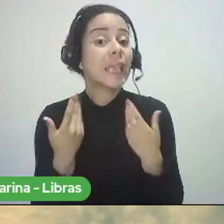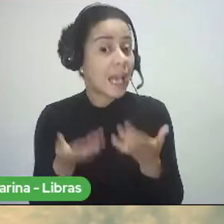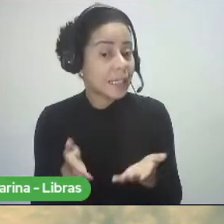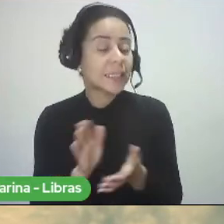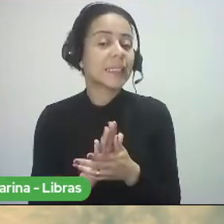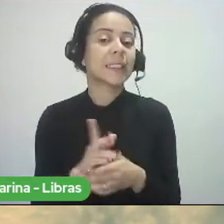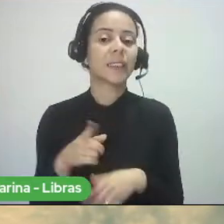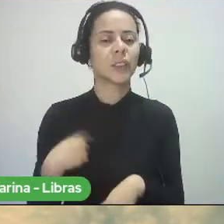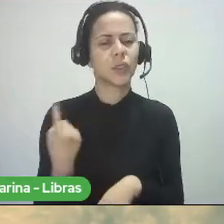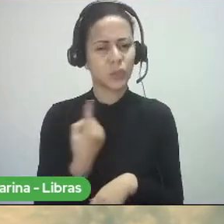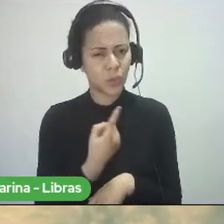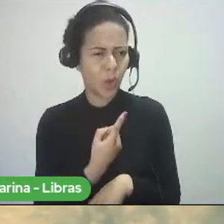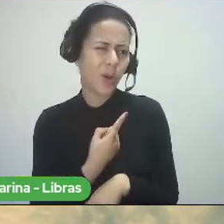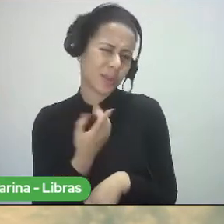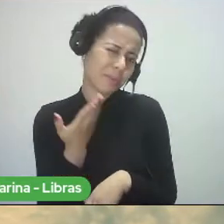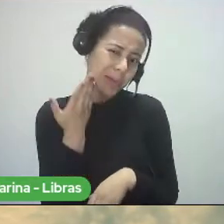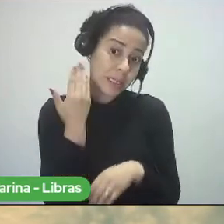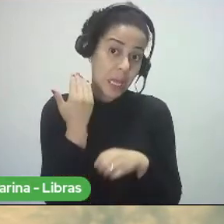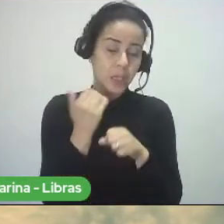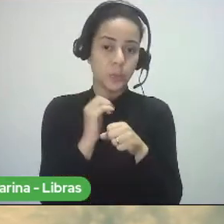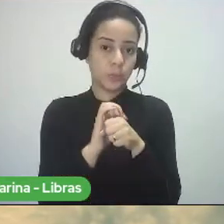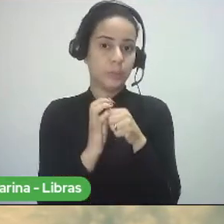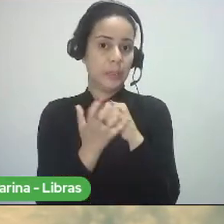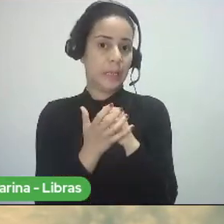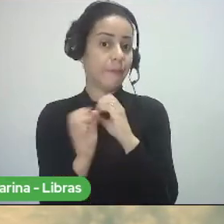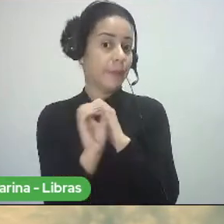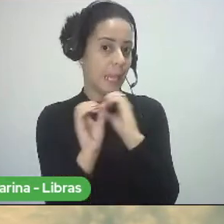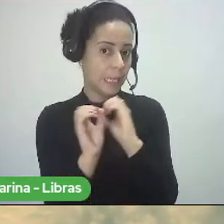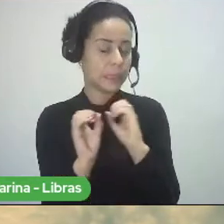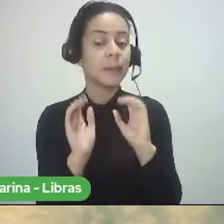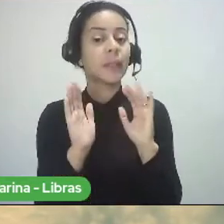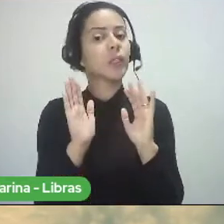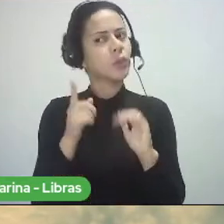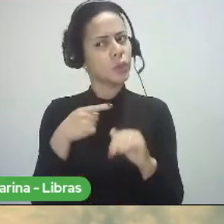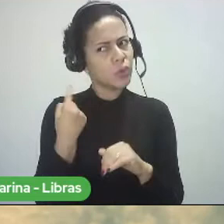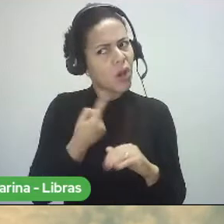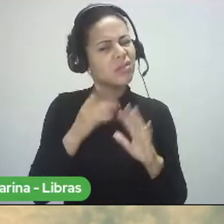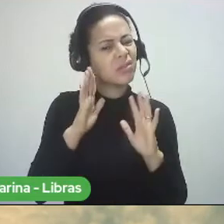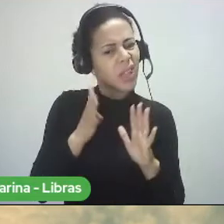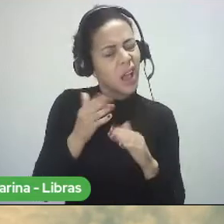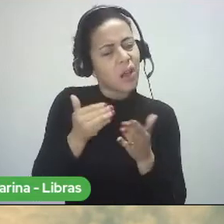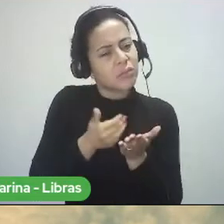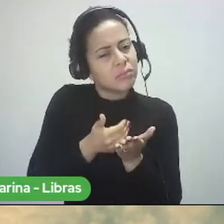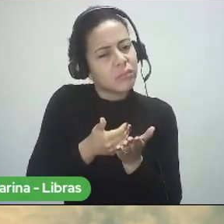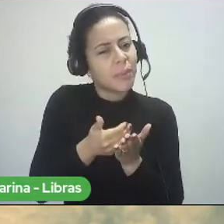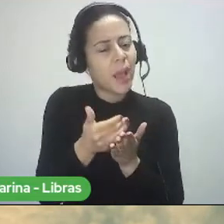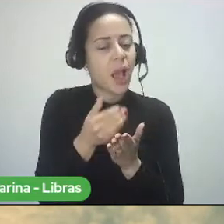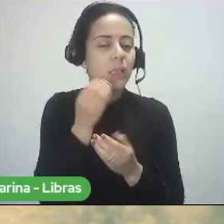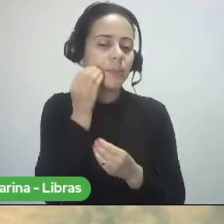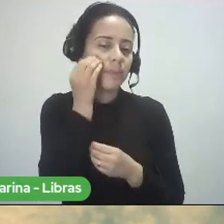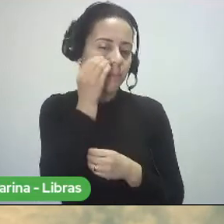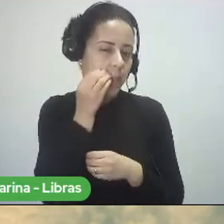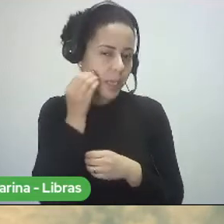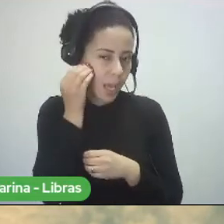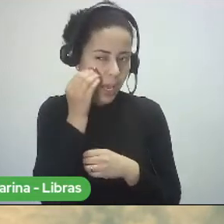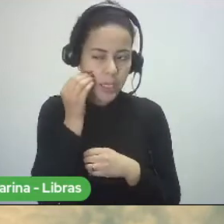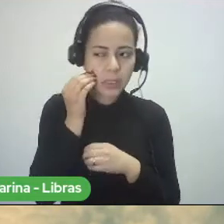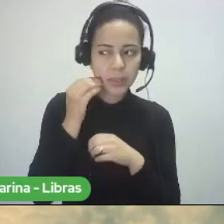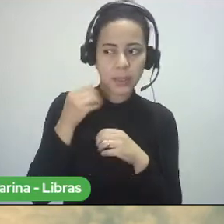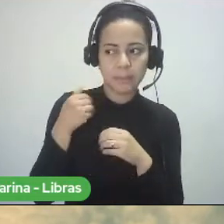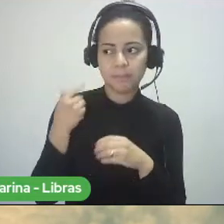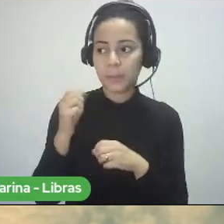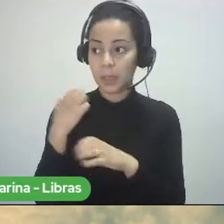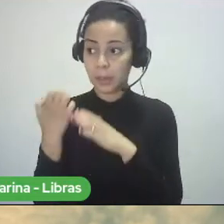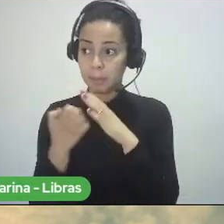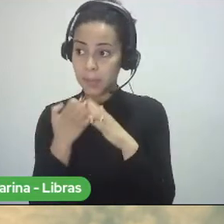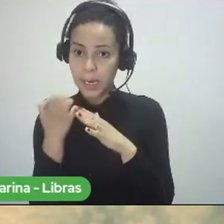alguns anos antes da pandemia, a gente já começou a fazer algumas experimentações com as Inceptions híbridas e remotas. O